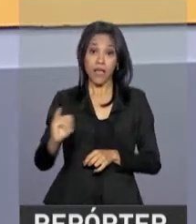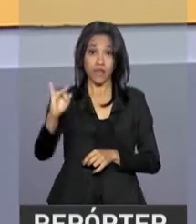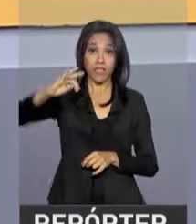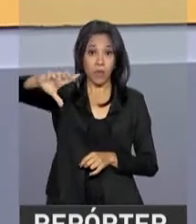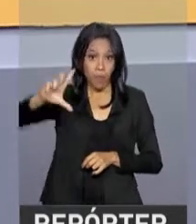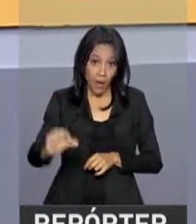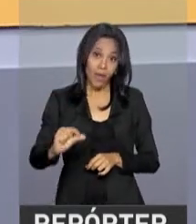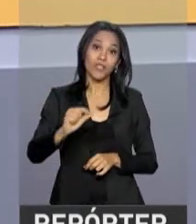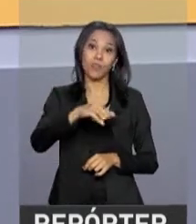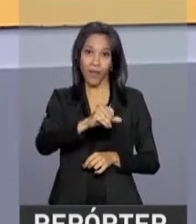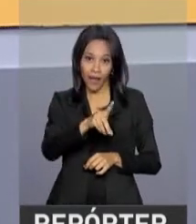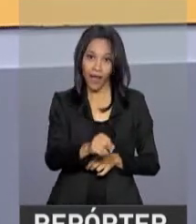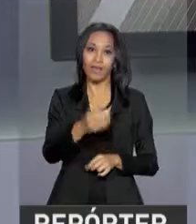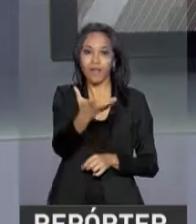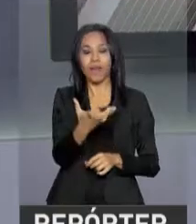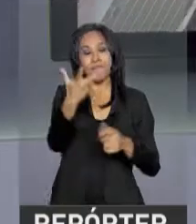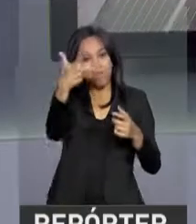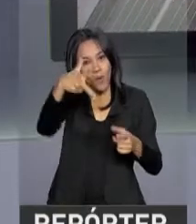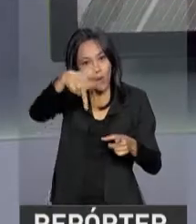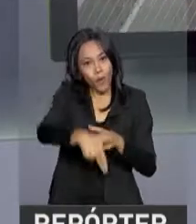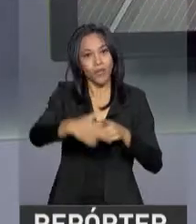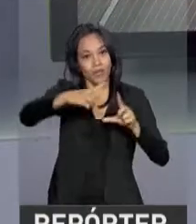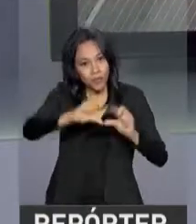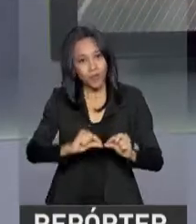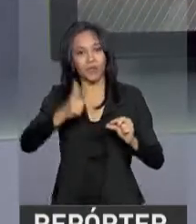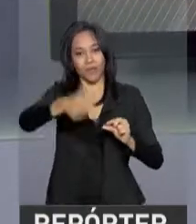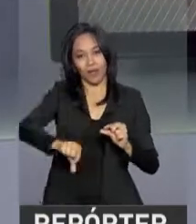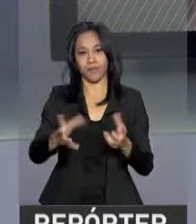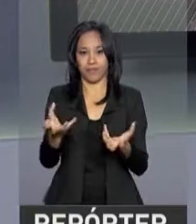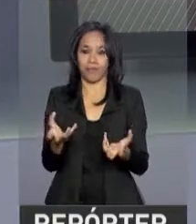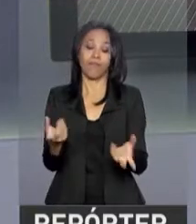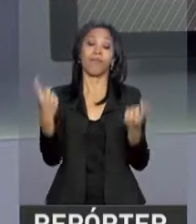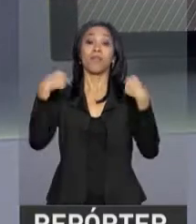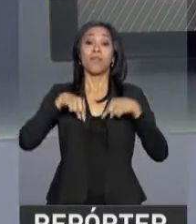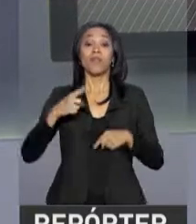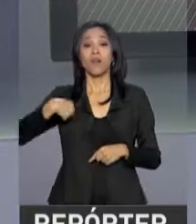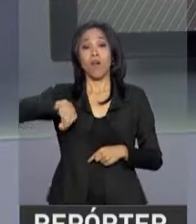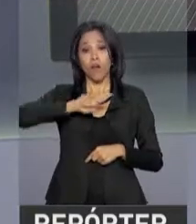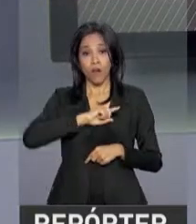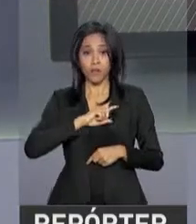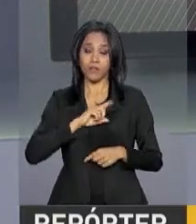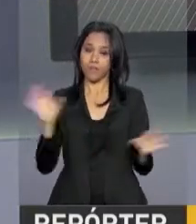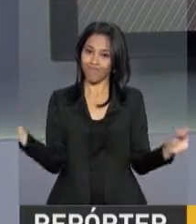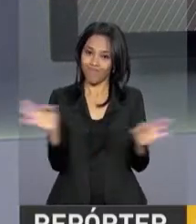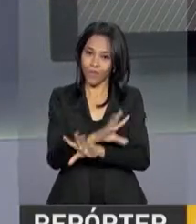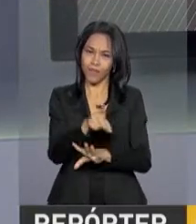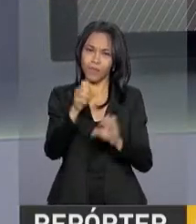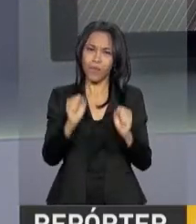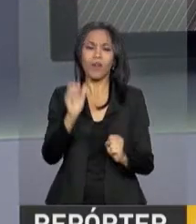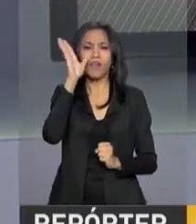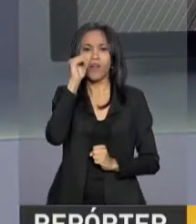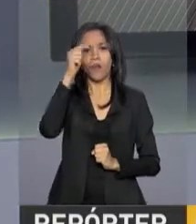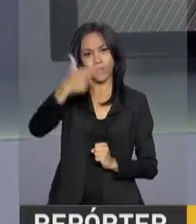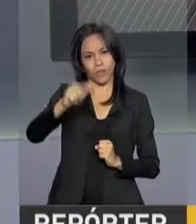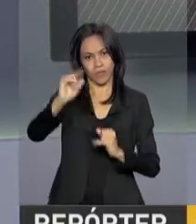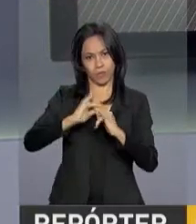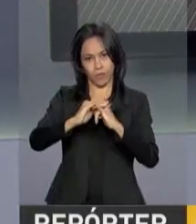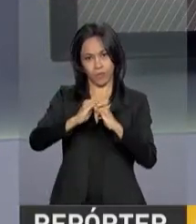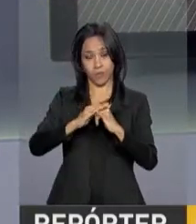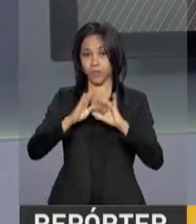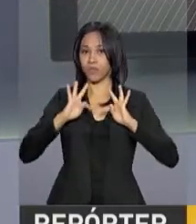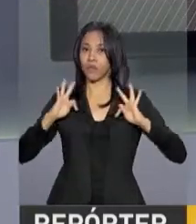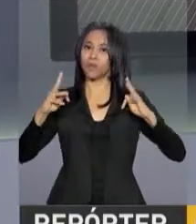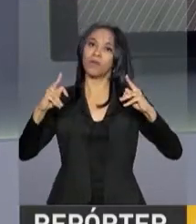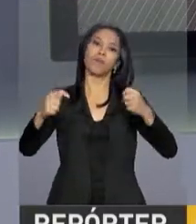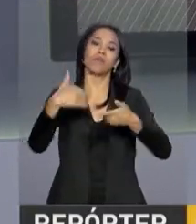espera mais um corte na taxa. Nós ficamos por aqui. Você pode rever as reportagens no YouTube. E toda a nossa programação também